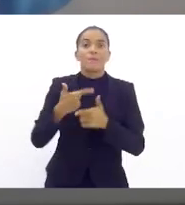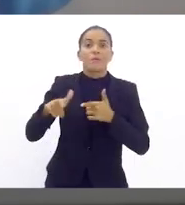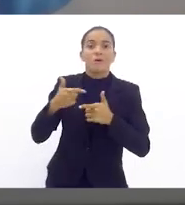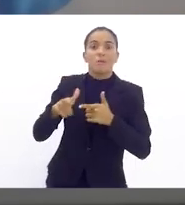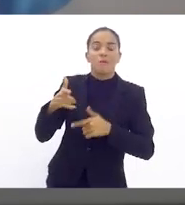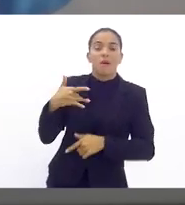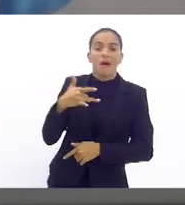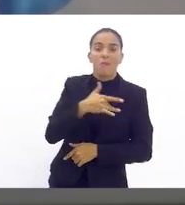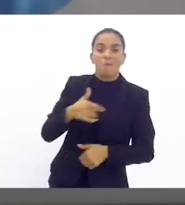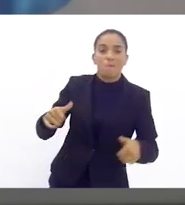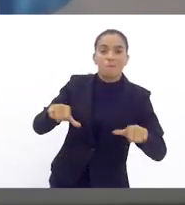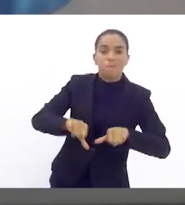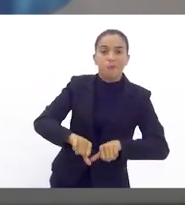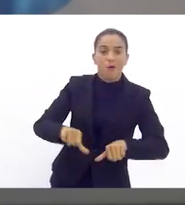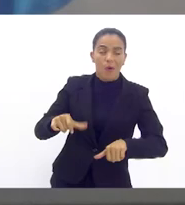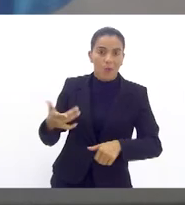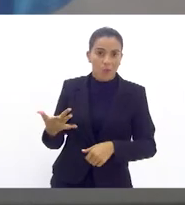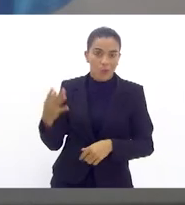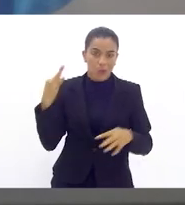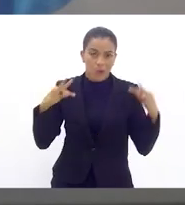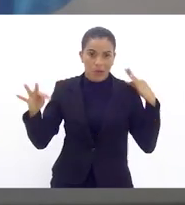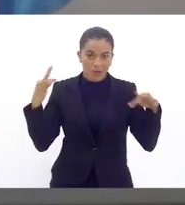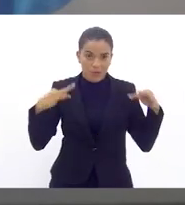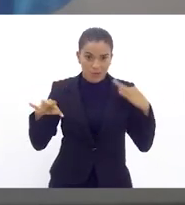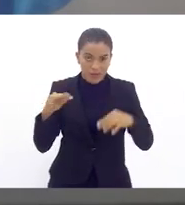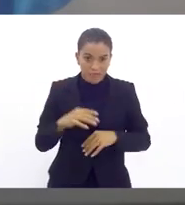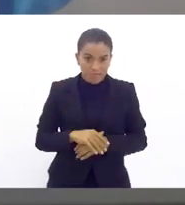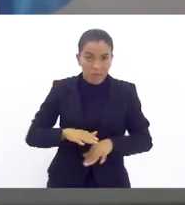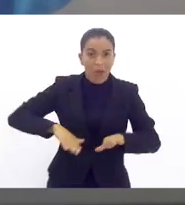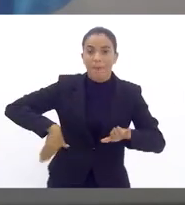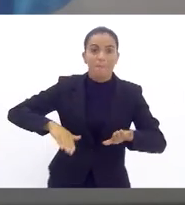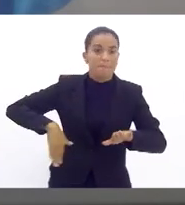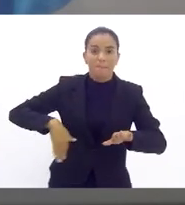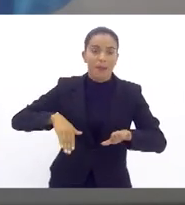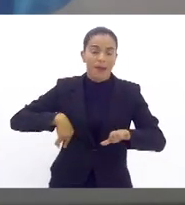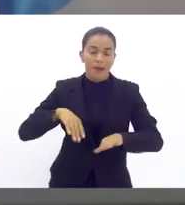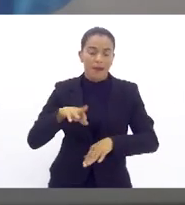água contaminada numa praia do Rio de Janeiro. Então, é um tema